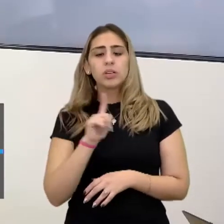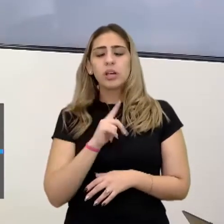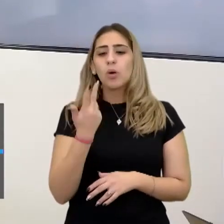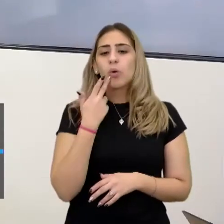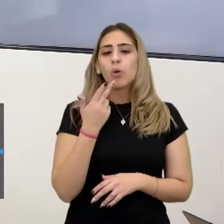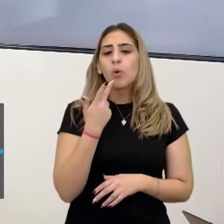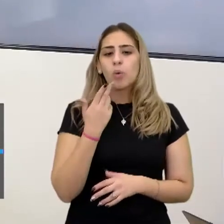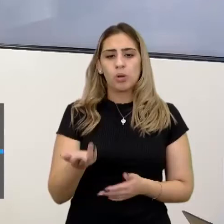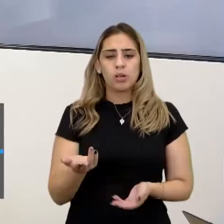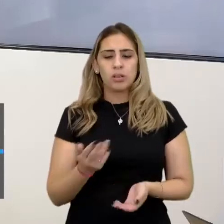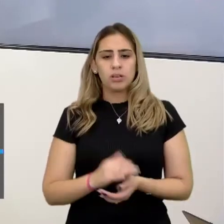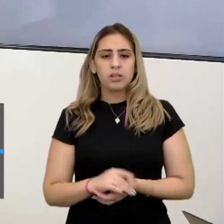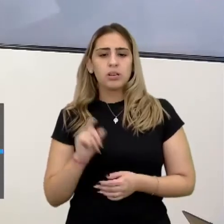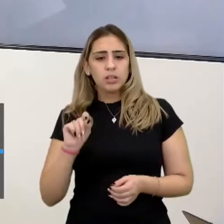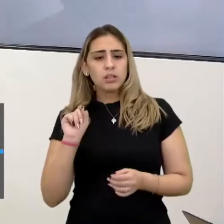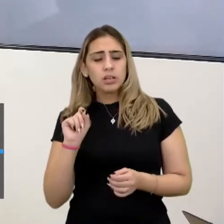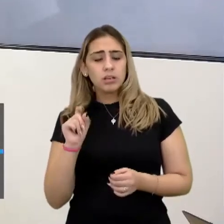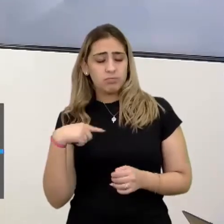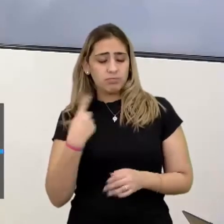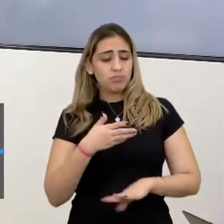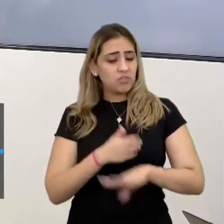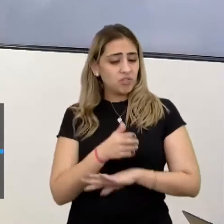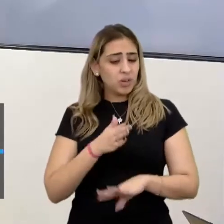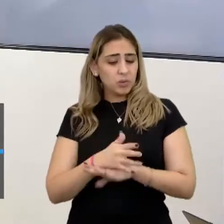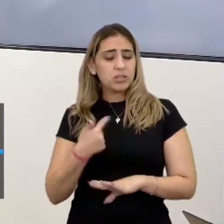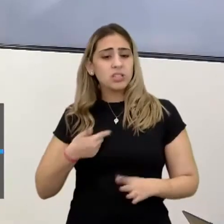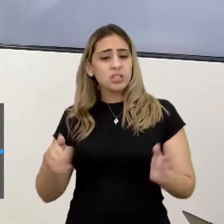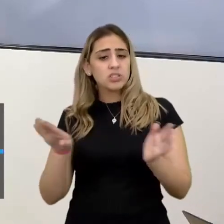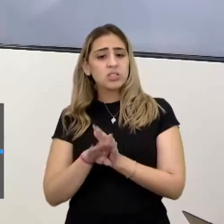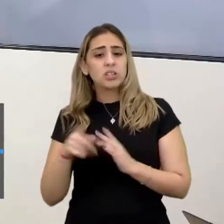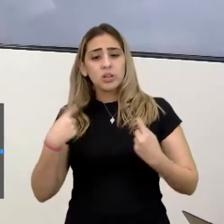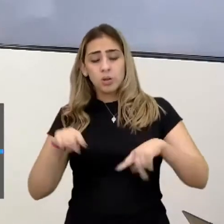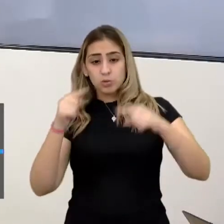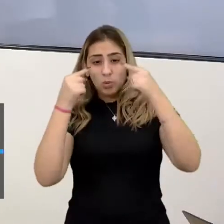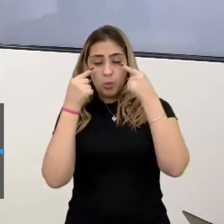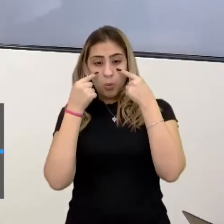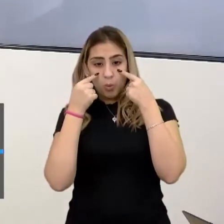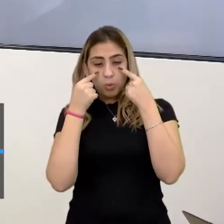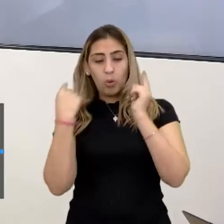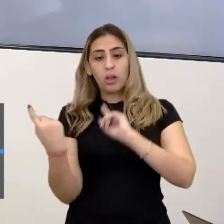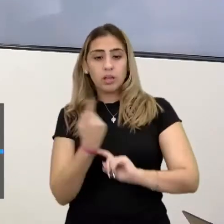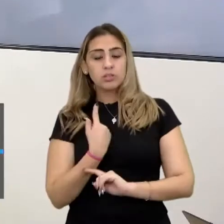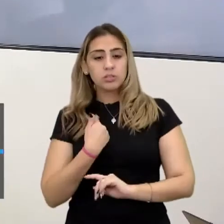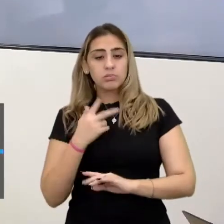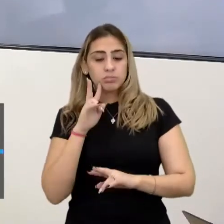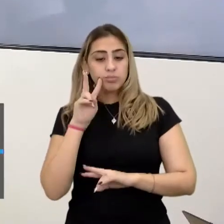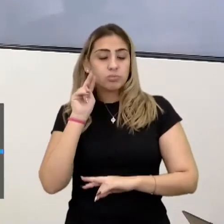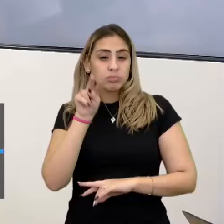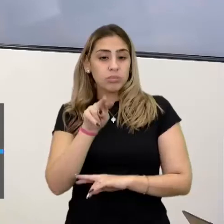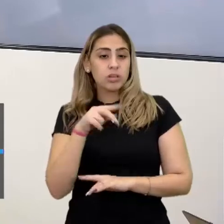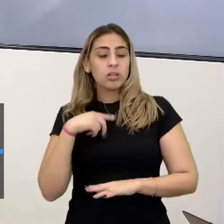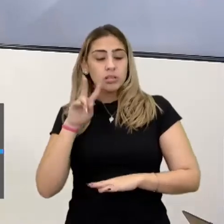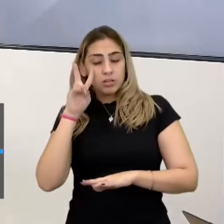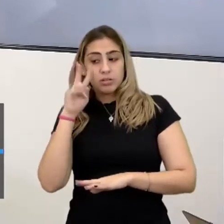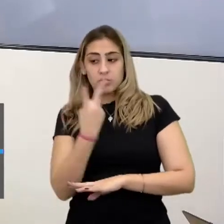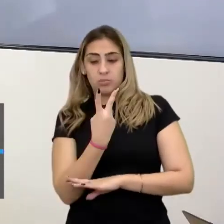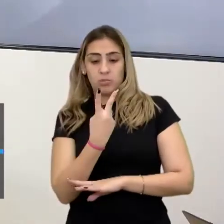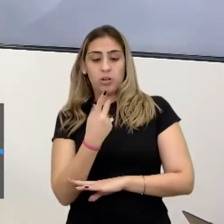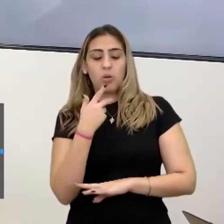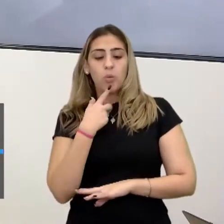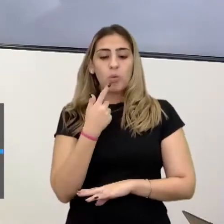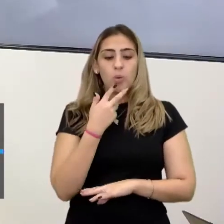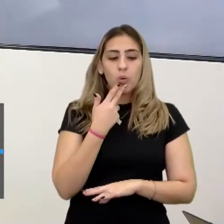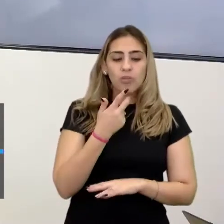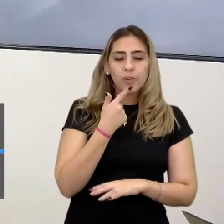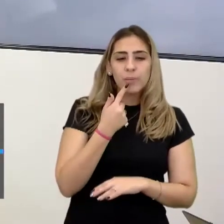cor, né? O que ele interpreta é a frequência que chega na nossa retina, e aí existe uma interpretação que a gente fala ali, a cor é